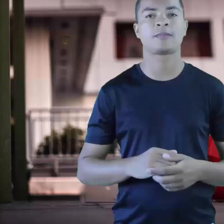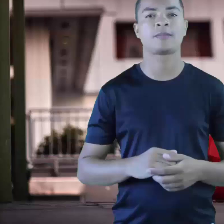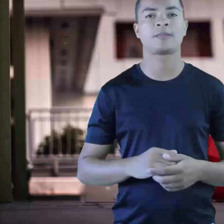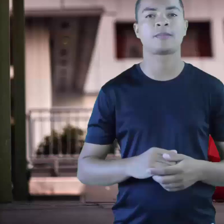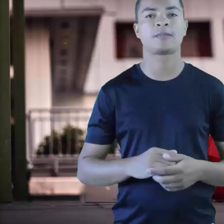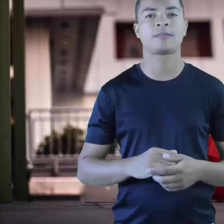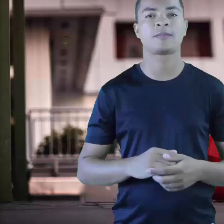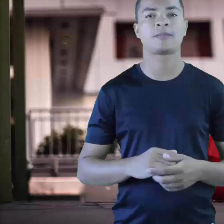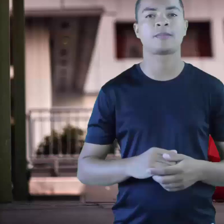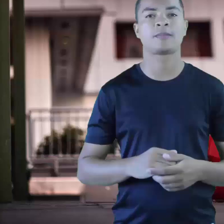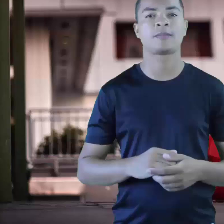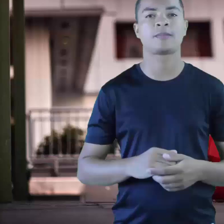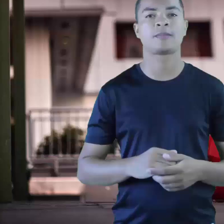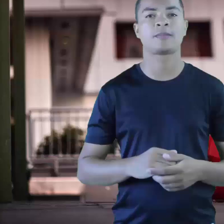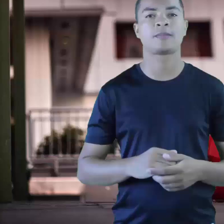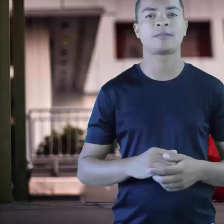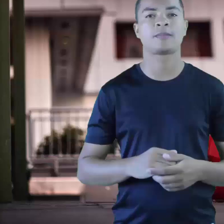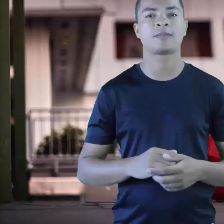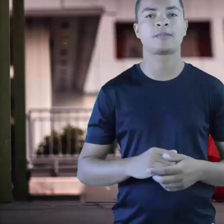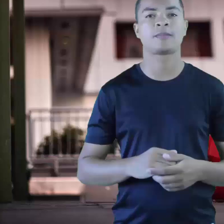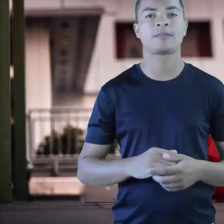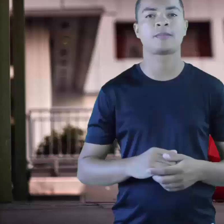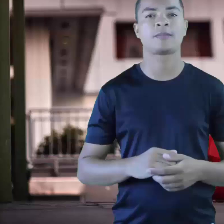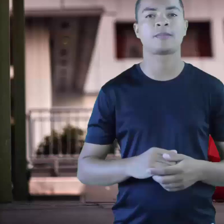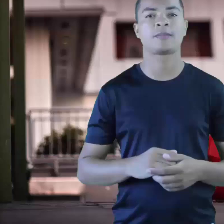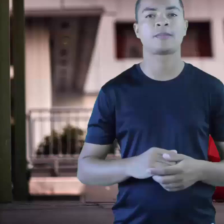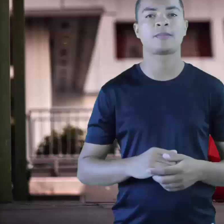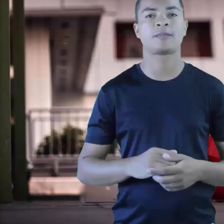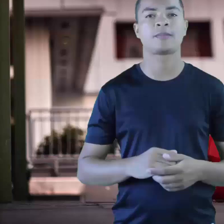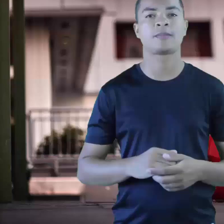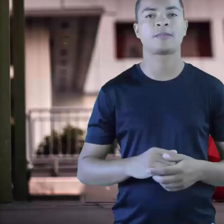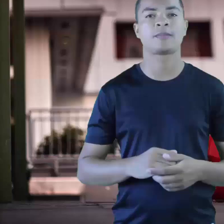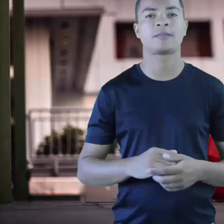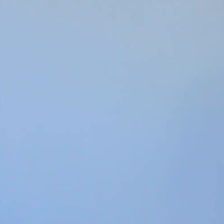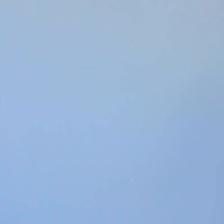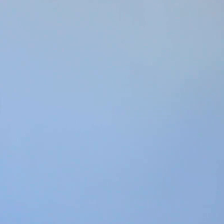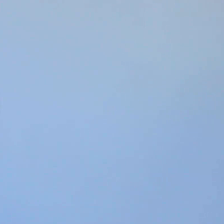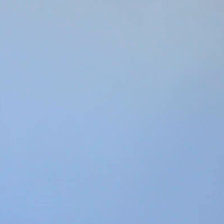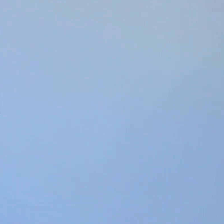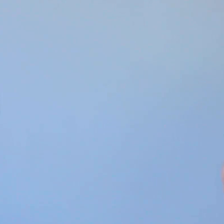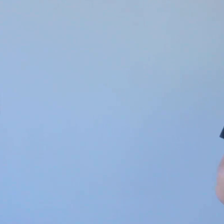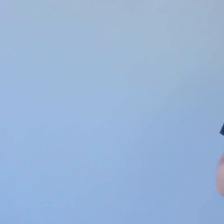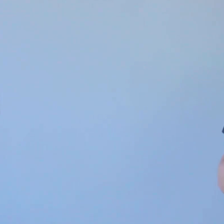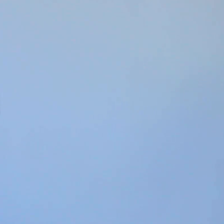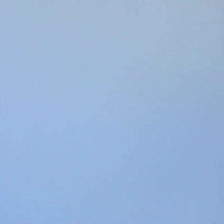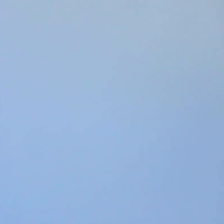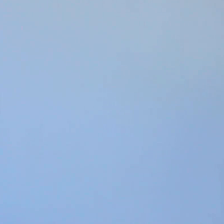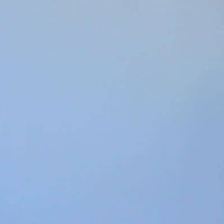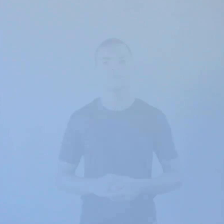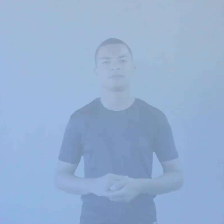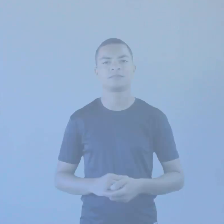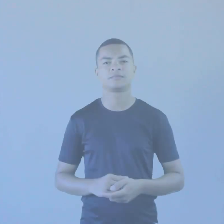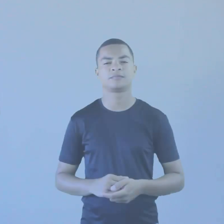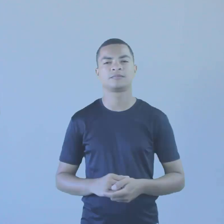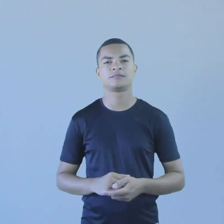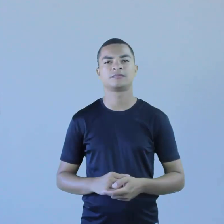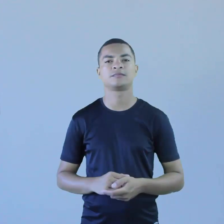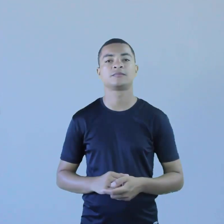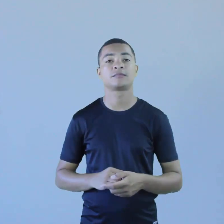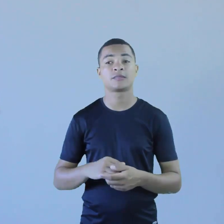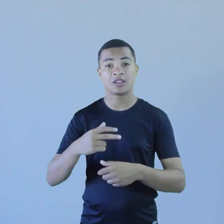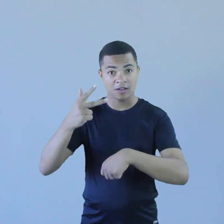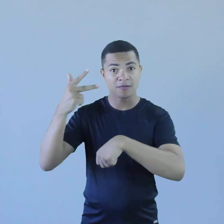Carro vermelho, sua mãe gostar, por quê? Você pode repetir esse vídeo várias